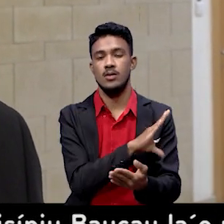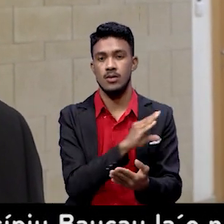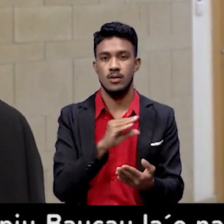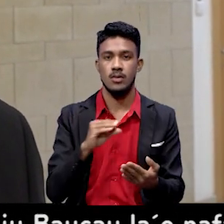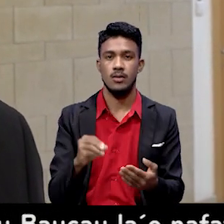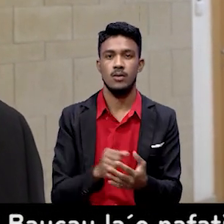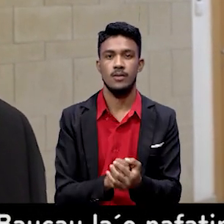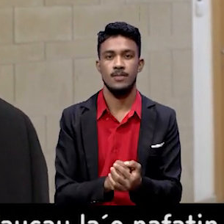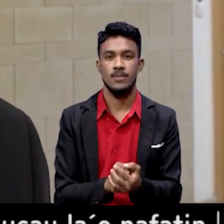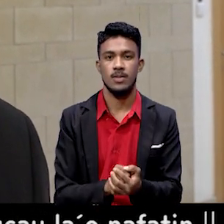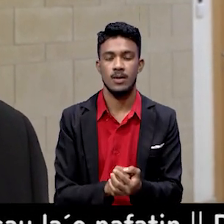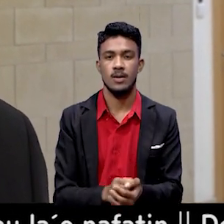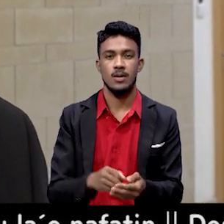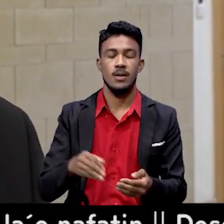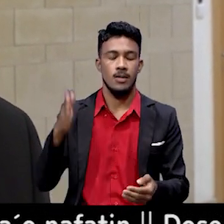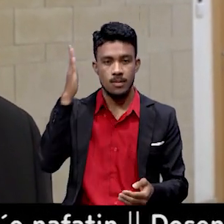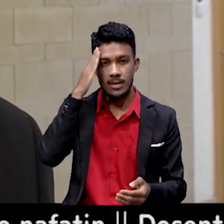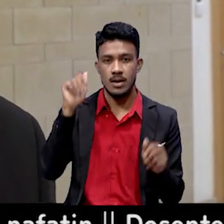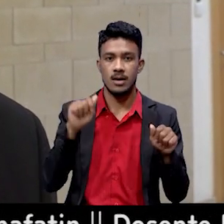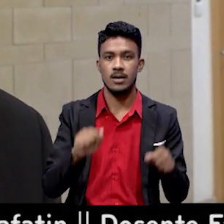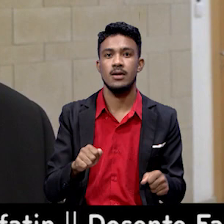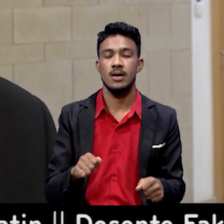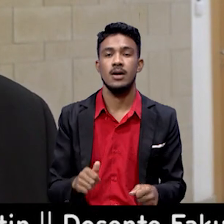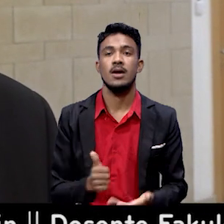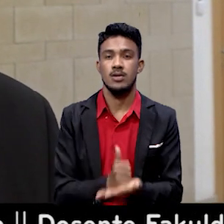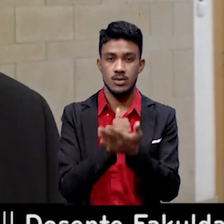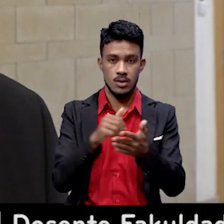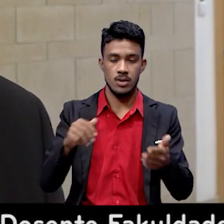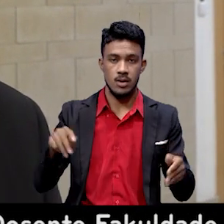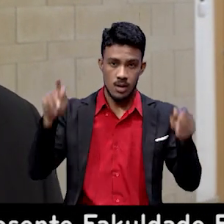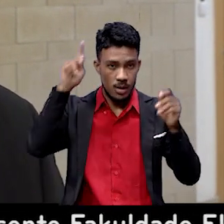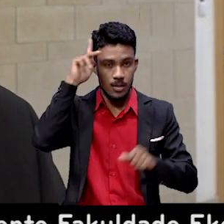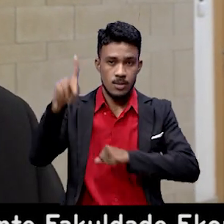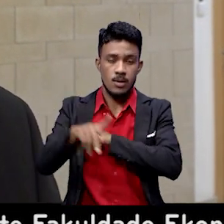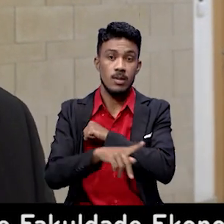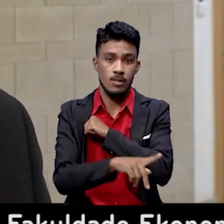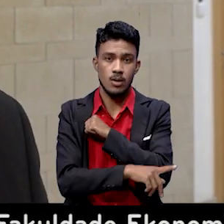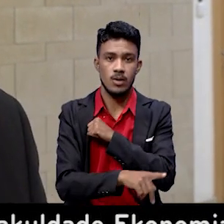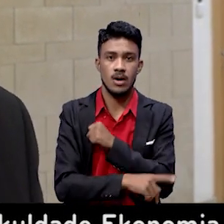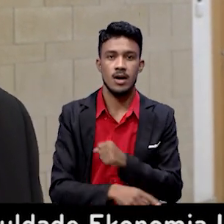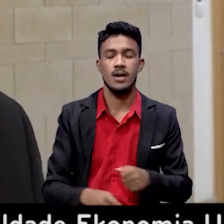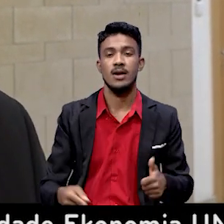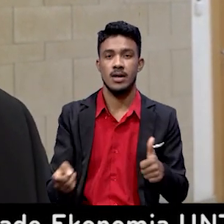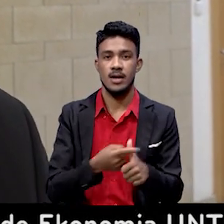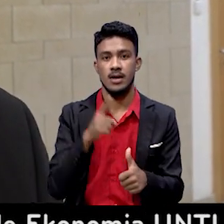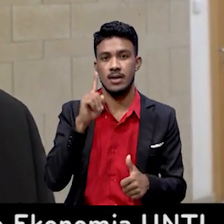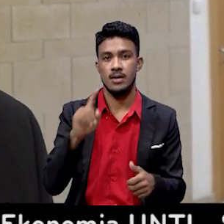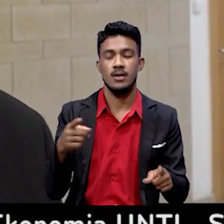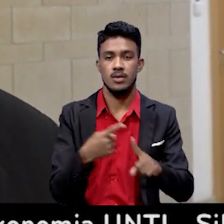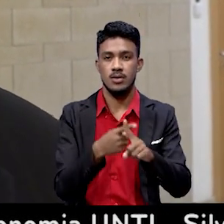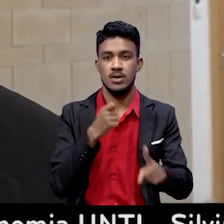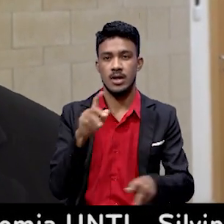retirei de imediato e para Portugal e pronto ia mais uma é mais uma